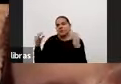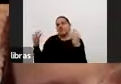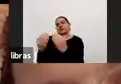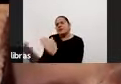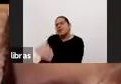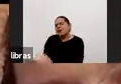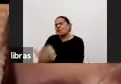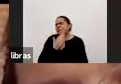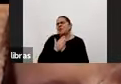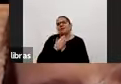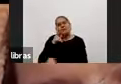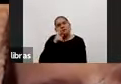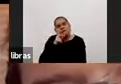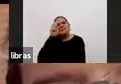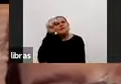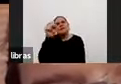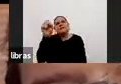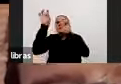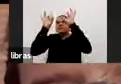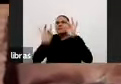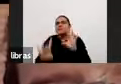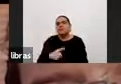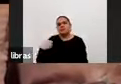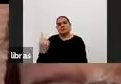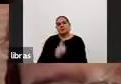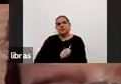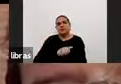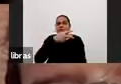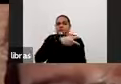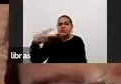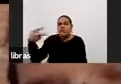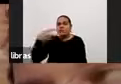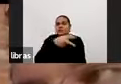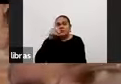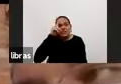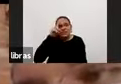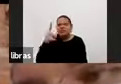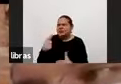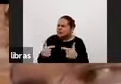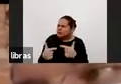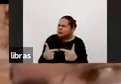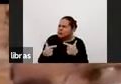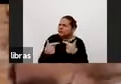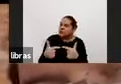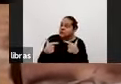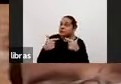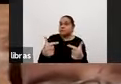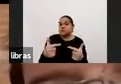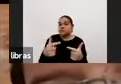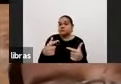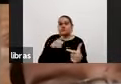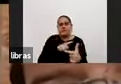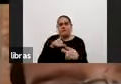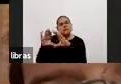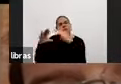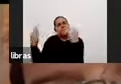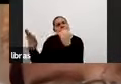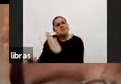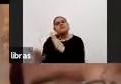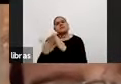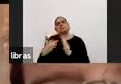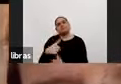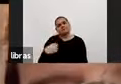foi muito, muito essencial para nós, foi 22 dias de luta aí, e nesses 22 dias tivemos apoio da comunidade, que isso é muito